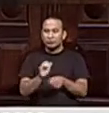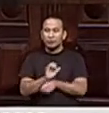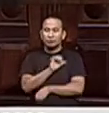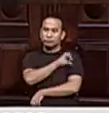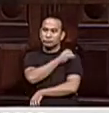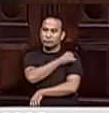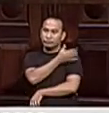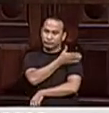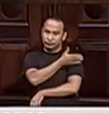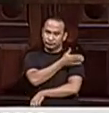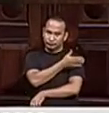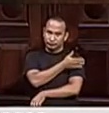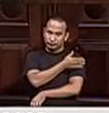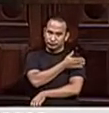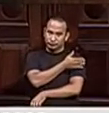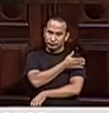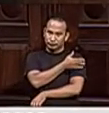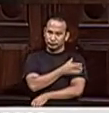Rio de Janeiro.